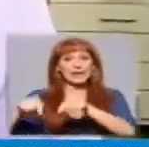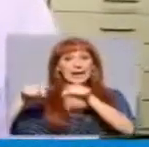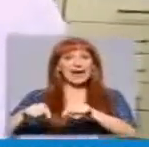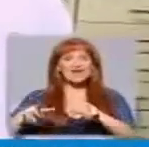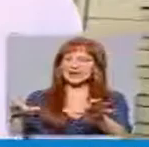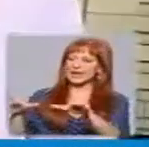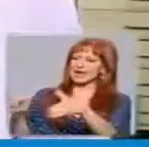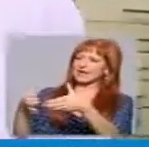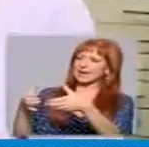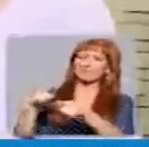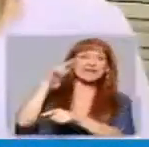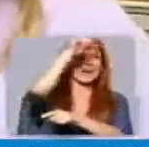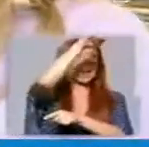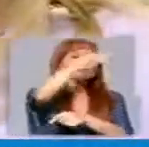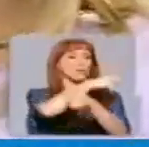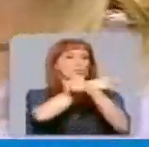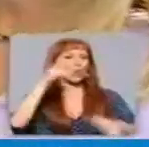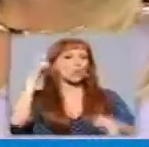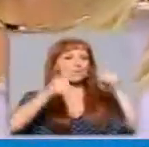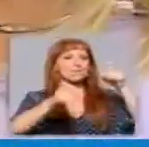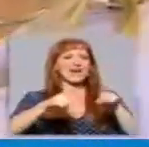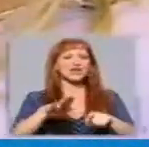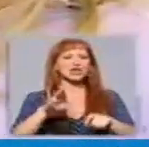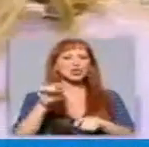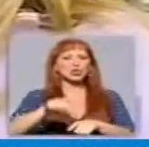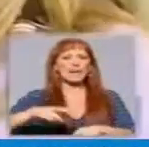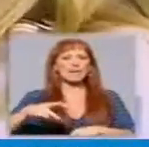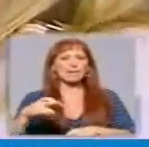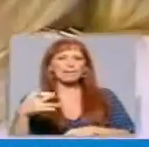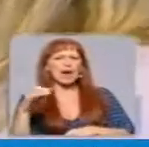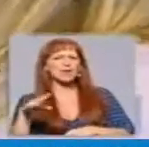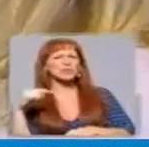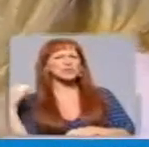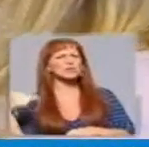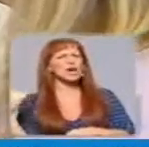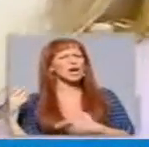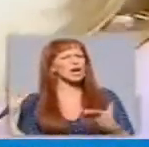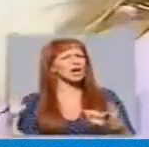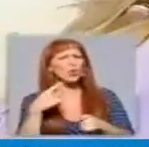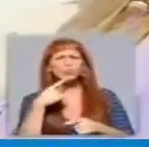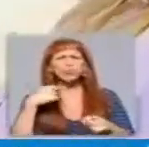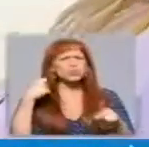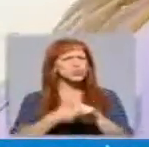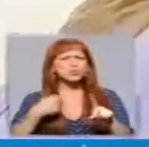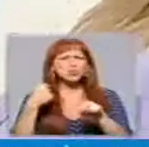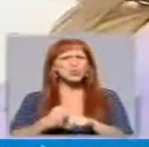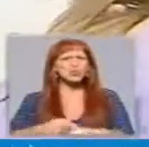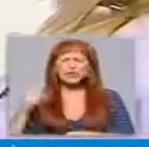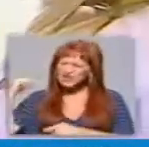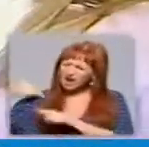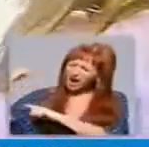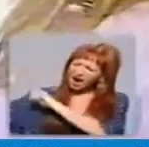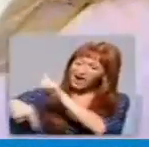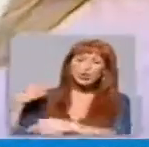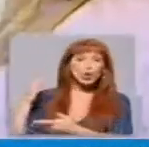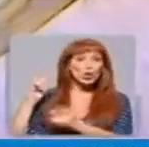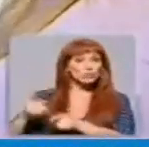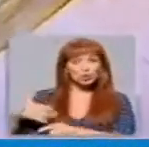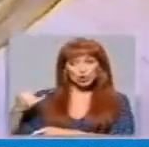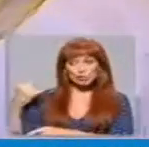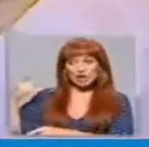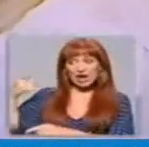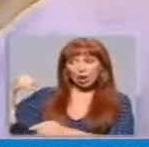desta equipa que estará no México e José Matos a atriz tem sido uma grande luta durante vários anos 2009